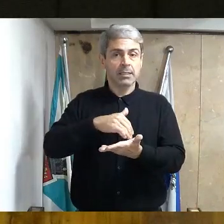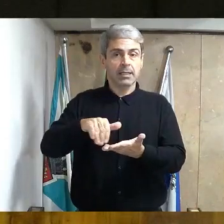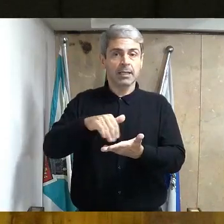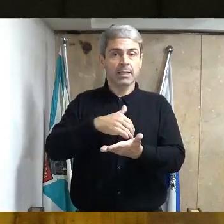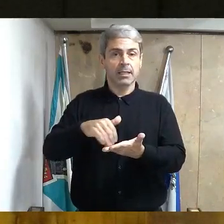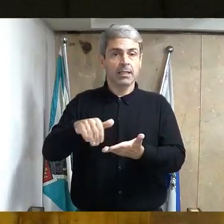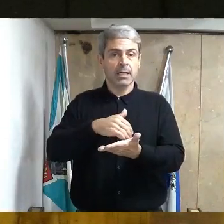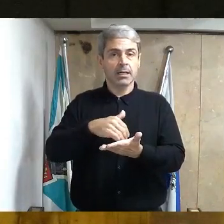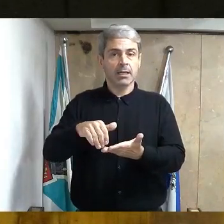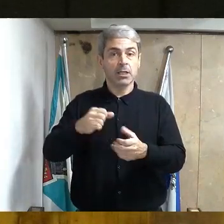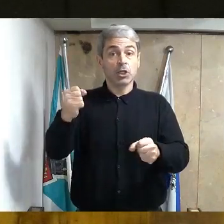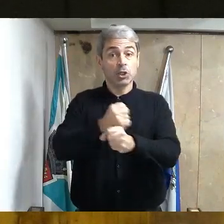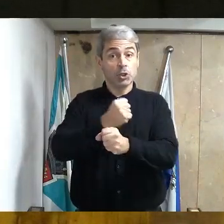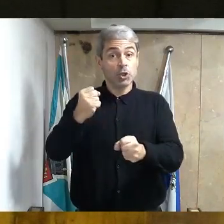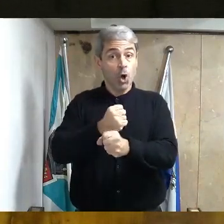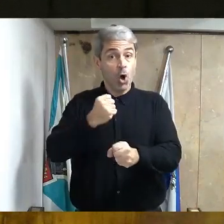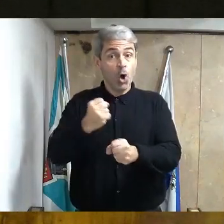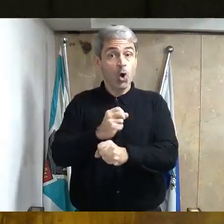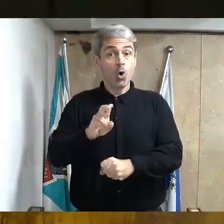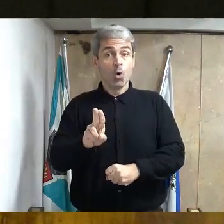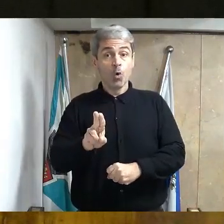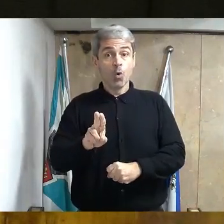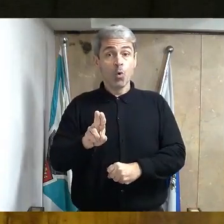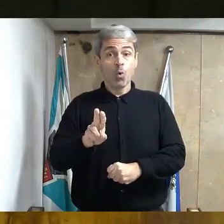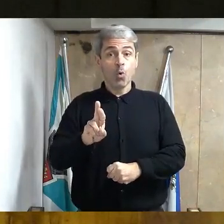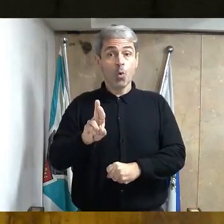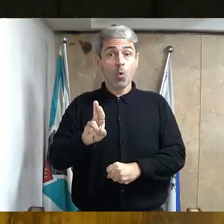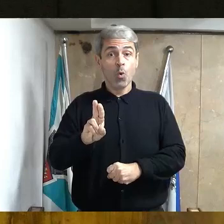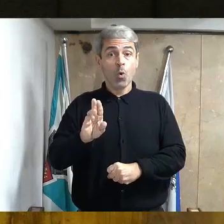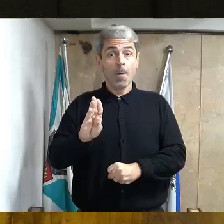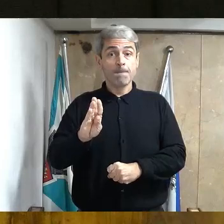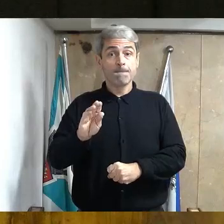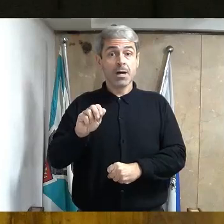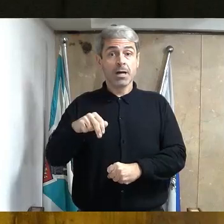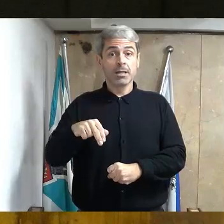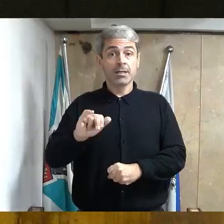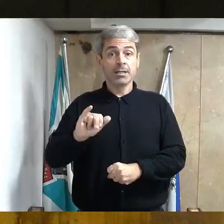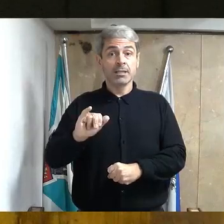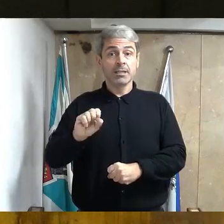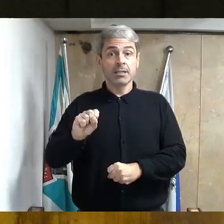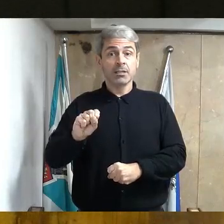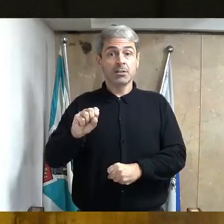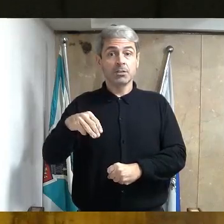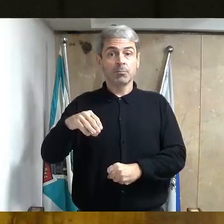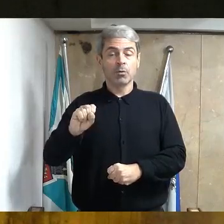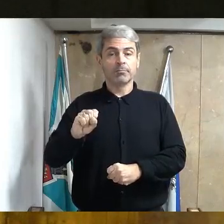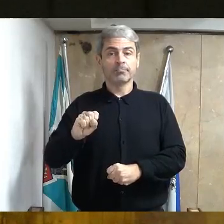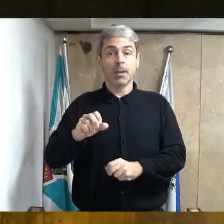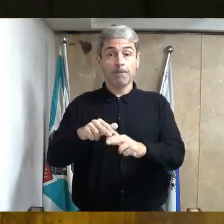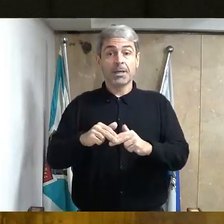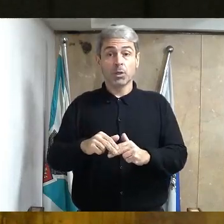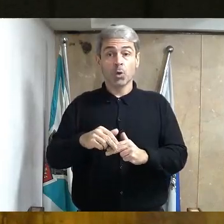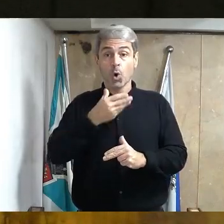Urbanismo, aonde presidida pelo secretário Leandro Guimarães.